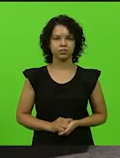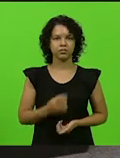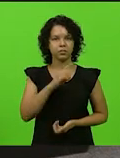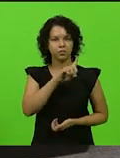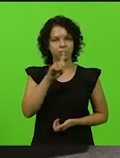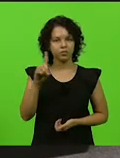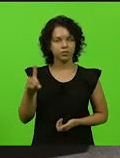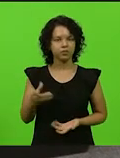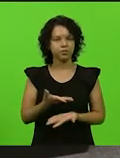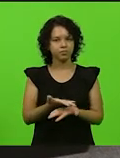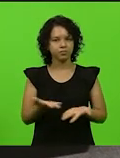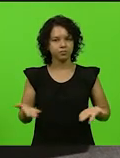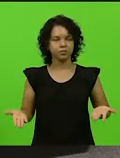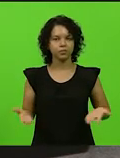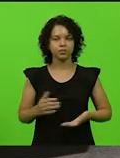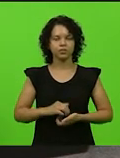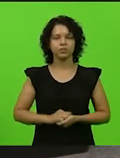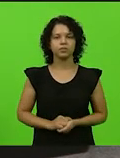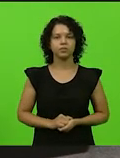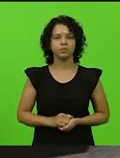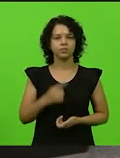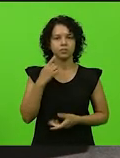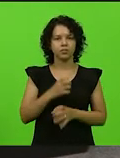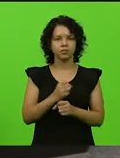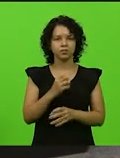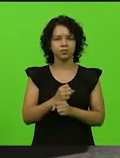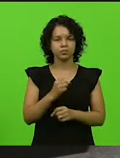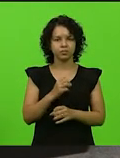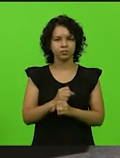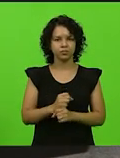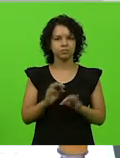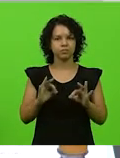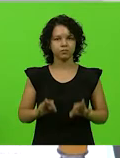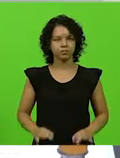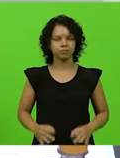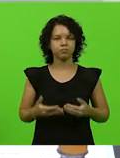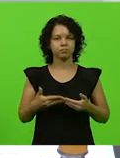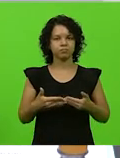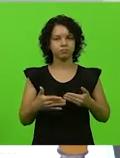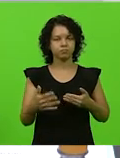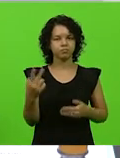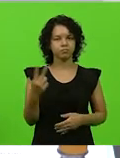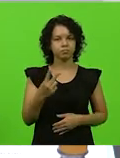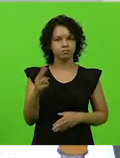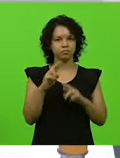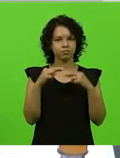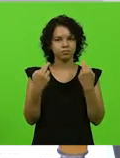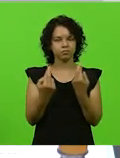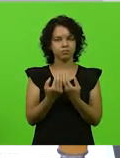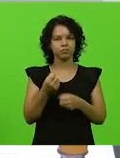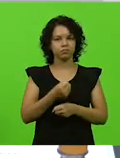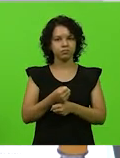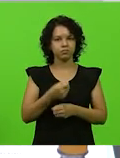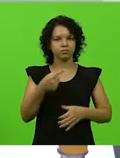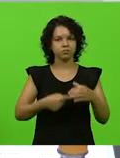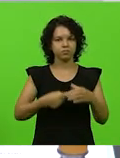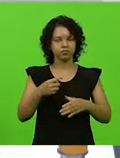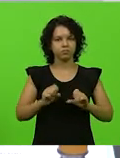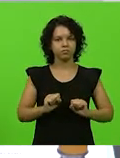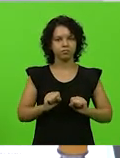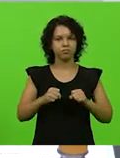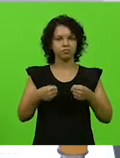Oi bom dia meus amigos havendo o quórum regimental declaro aberta a segunda reunião ordinária da comissão de defesa